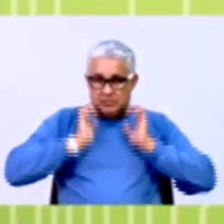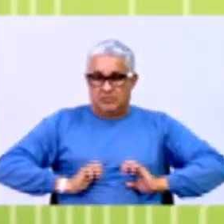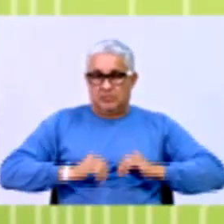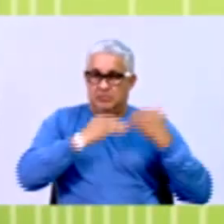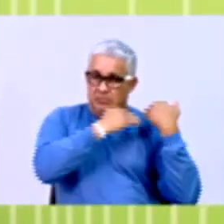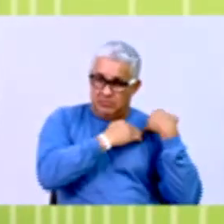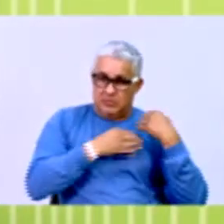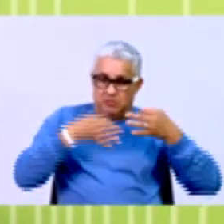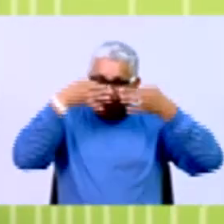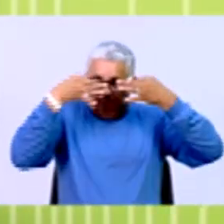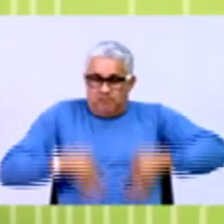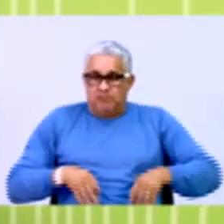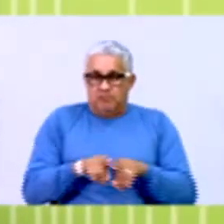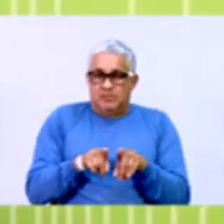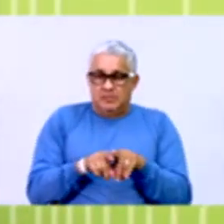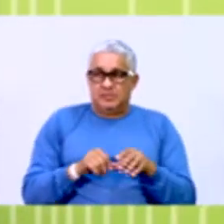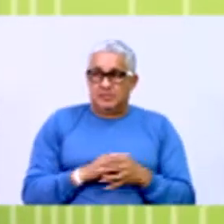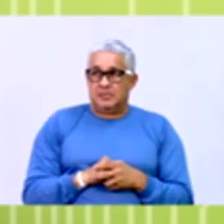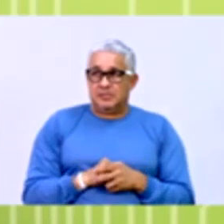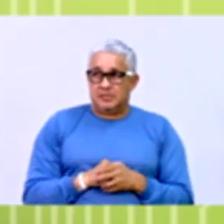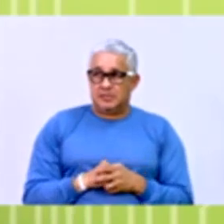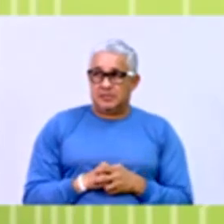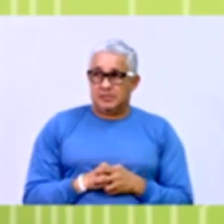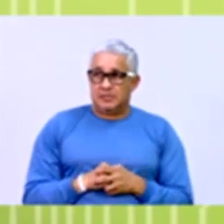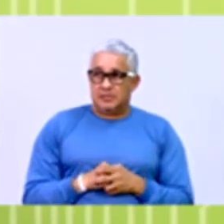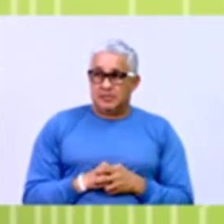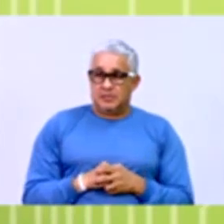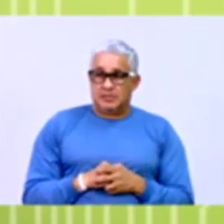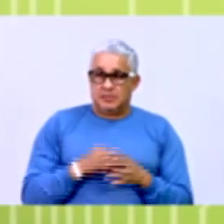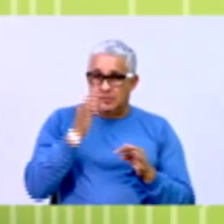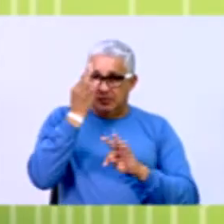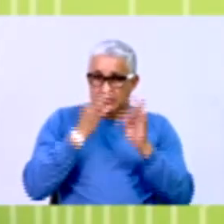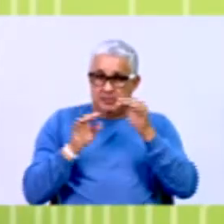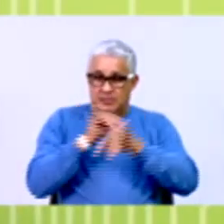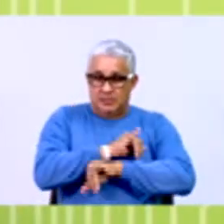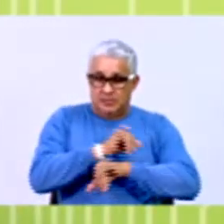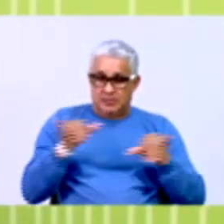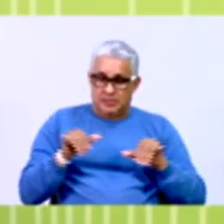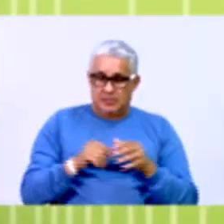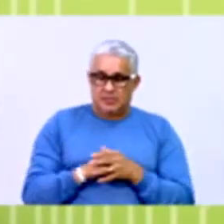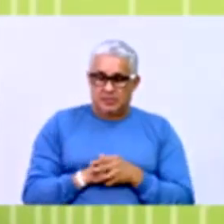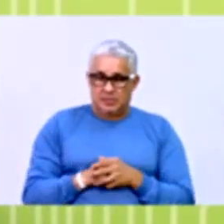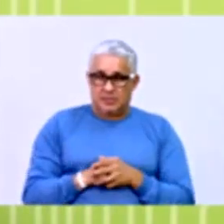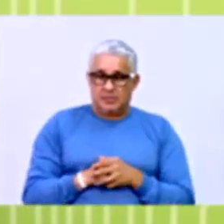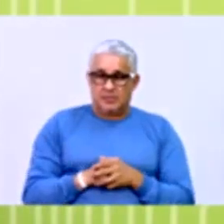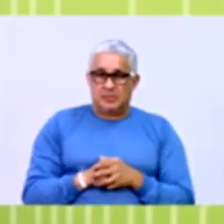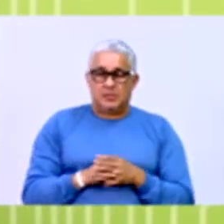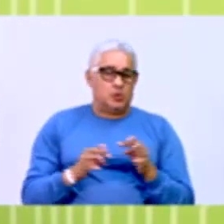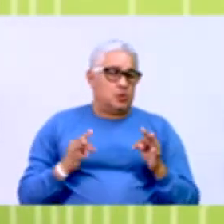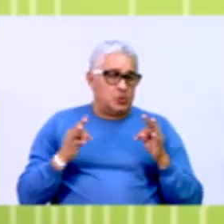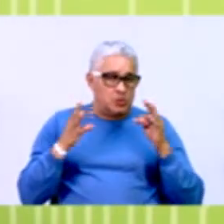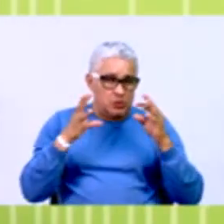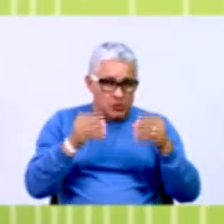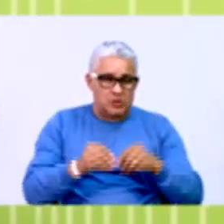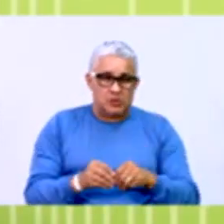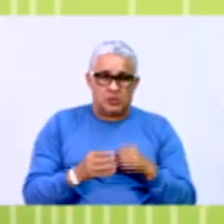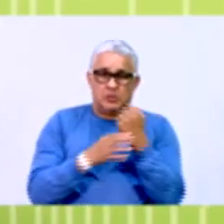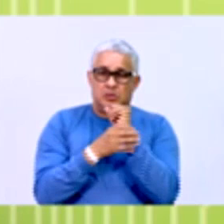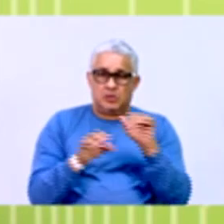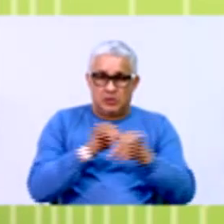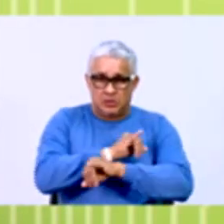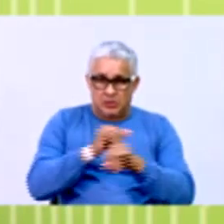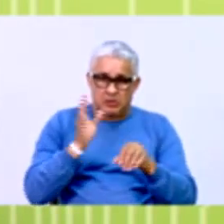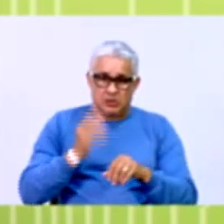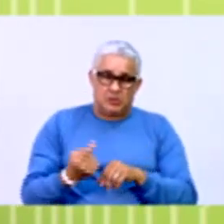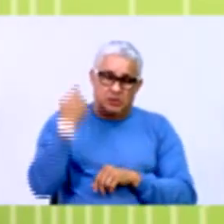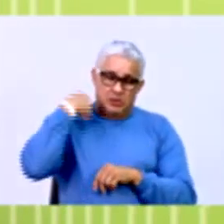responsável, zelosa, e a questão da tecnologia de informação que vai trazer toda aquela questão da segurança da informação que nós já